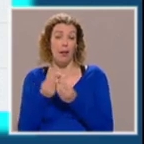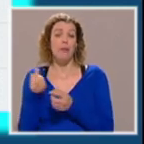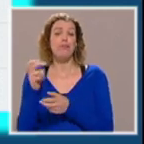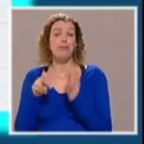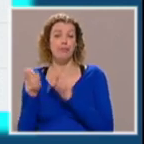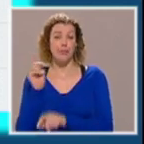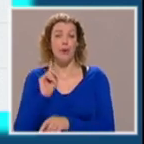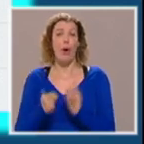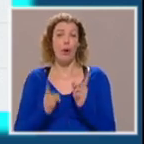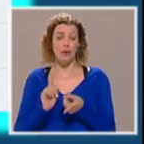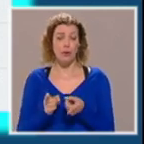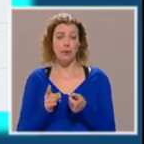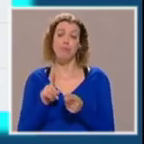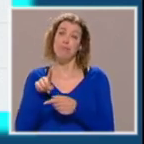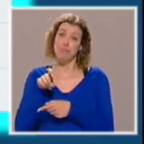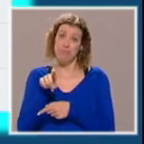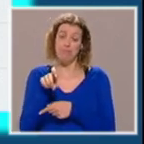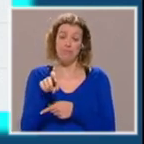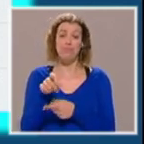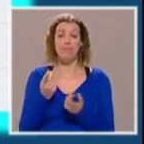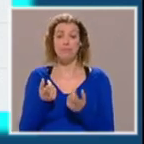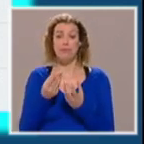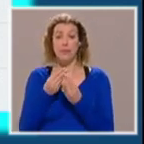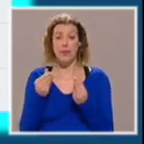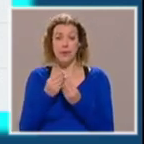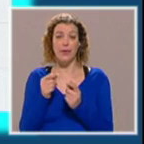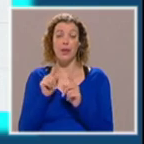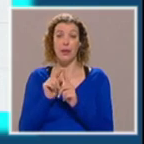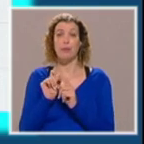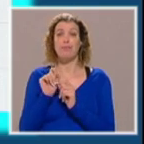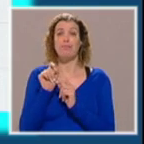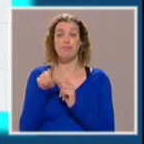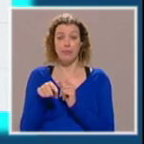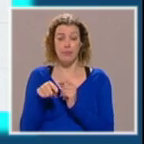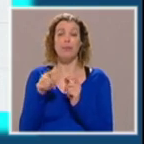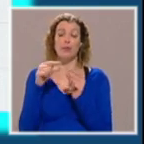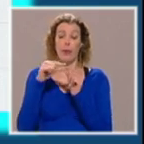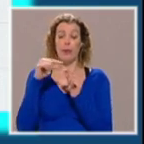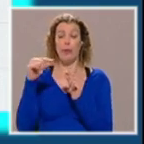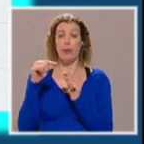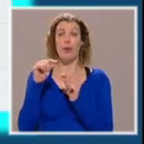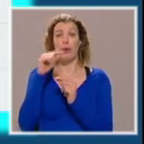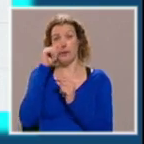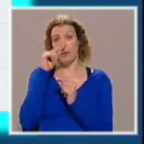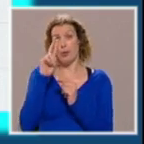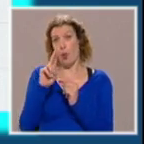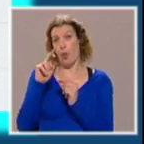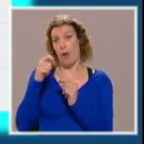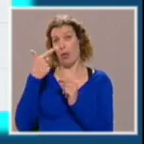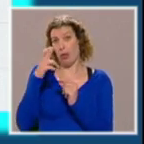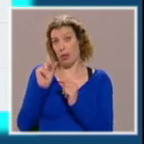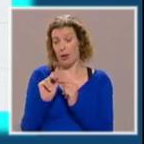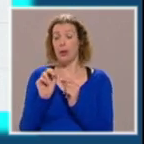formar o esperma, que vai ser expulso através da uretra, pelo processo